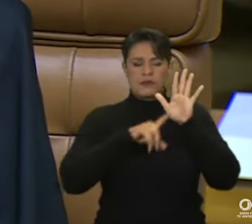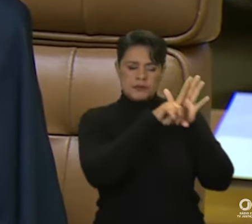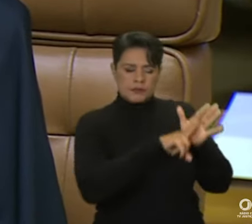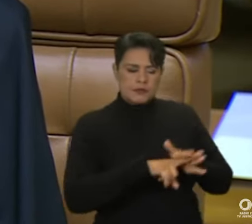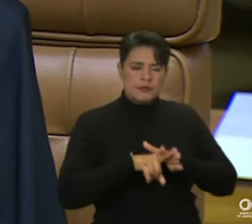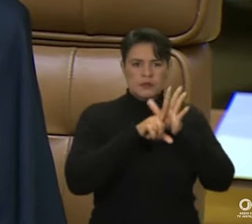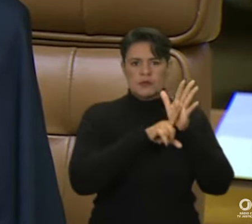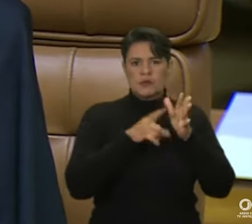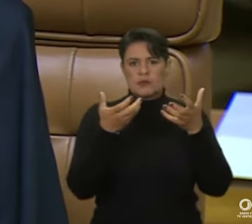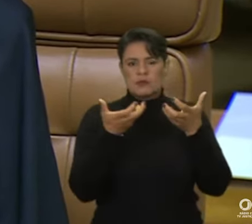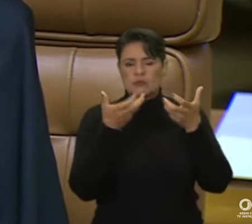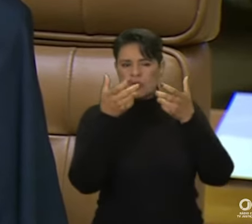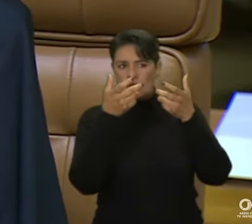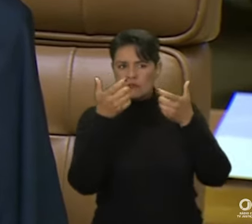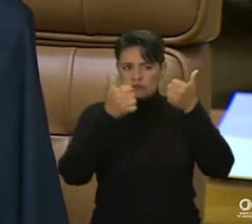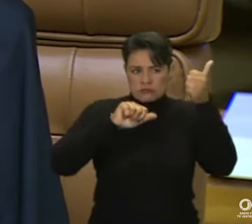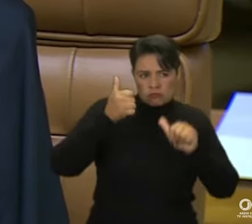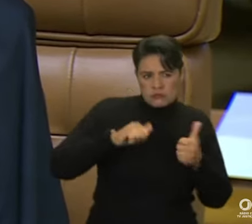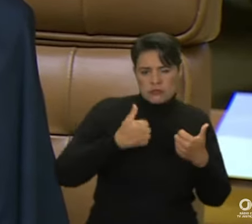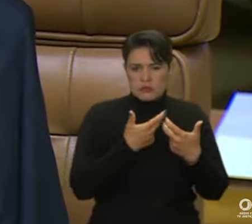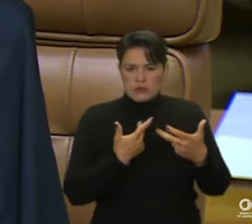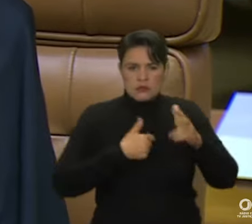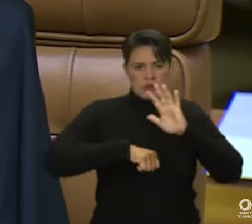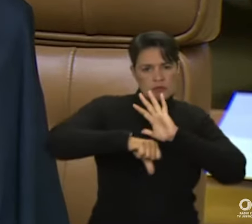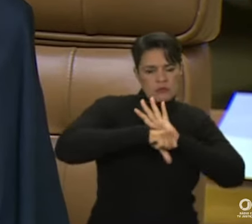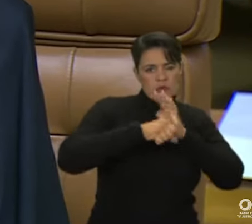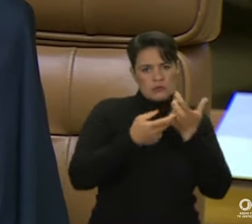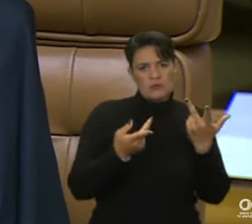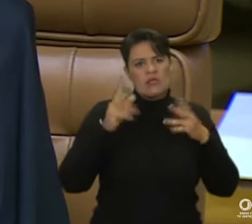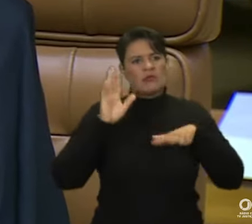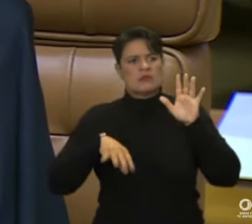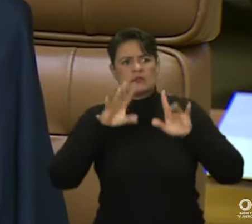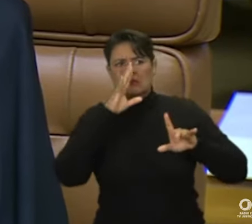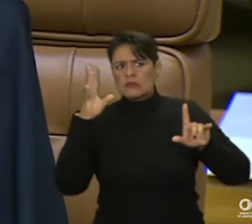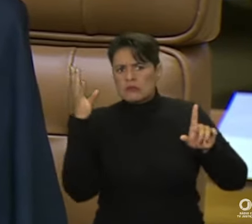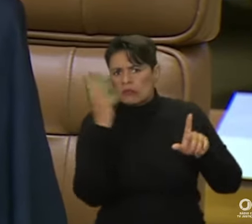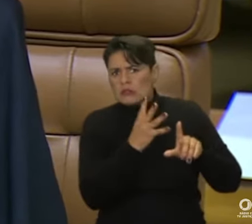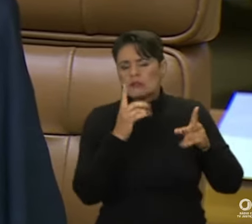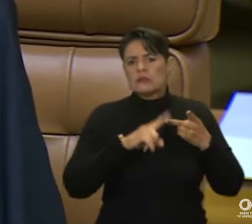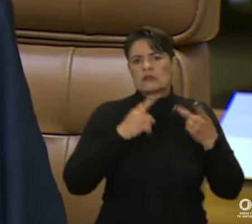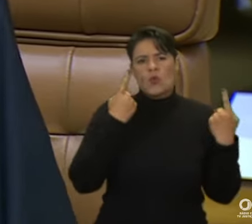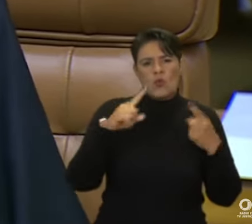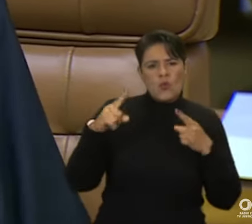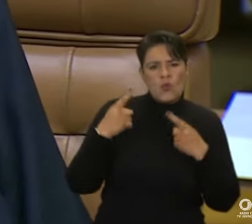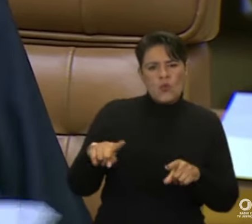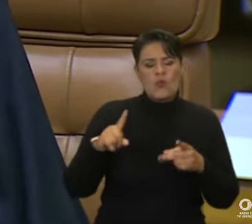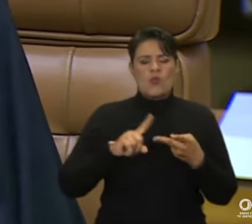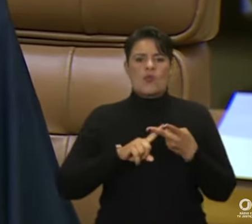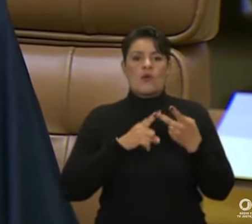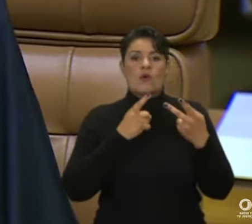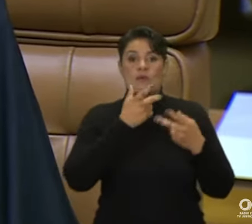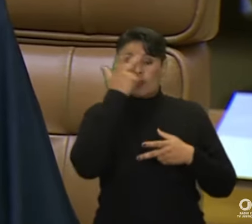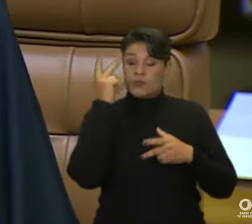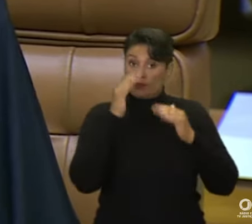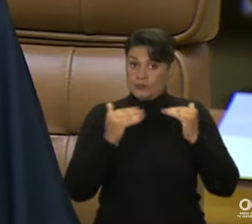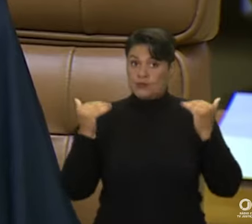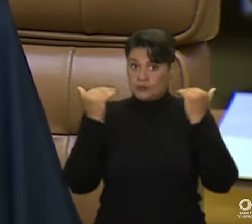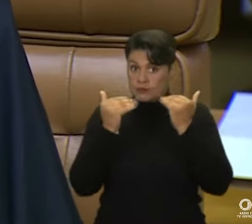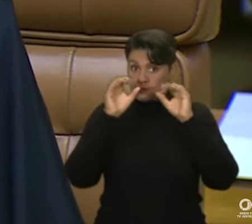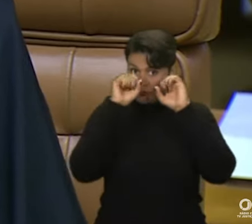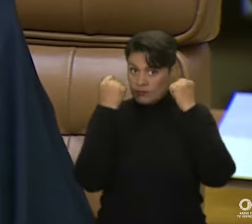crimes gravíssimos, como notícias falsas, calúnia, difamação e injúria contra membros do tribunal e seus